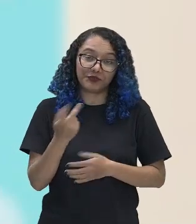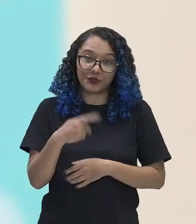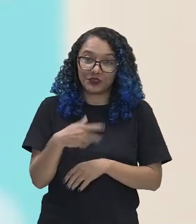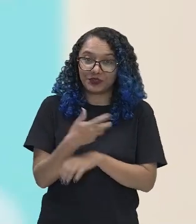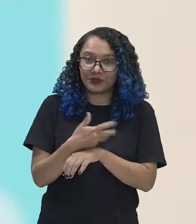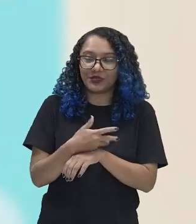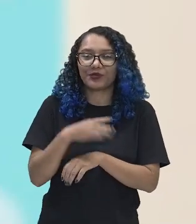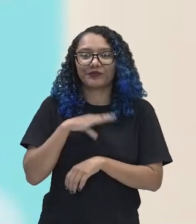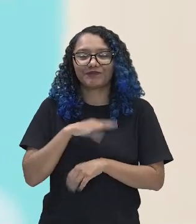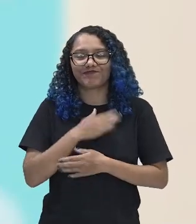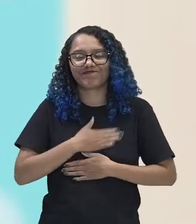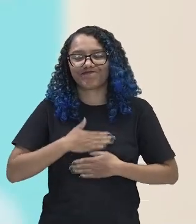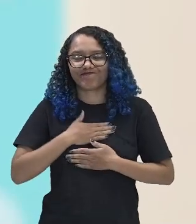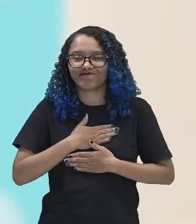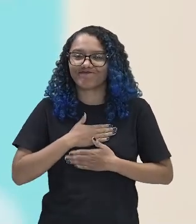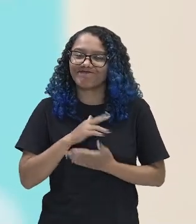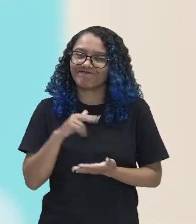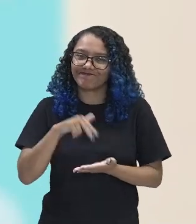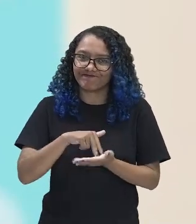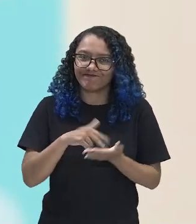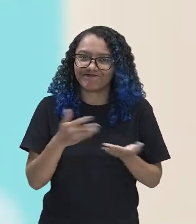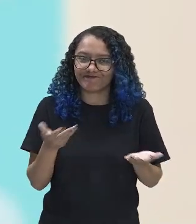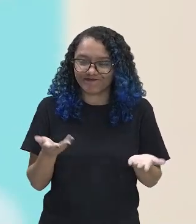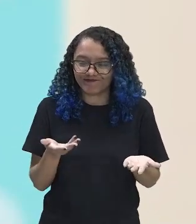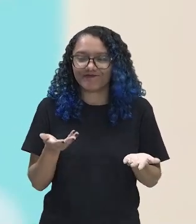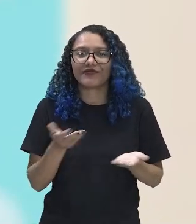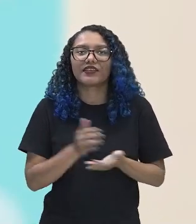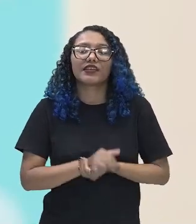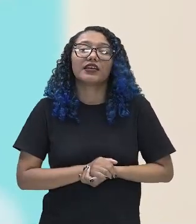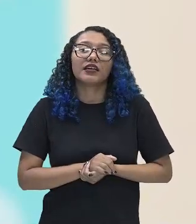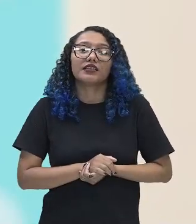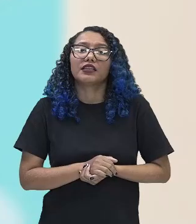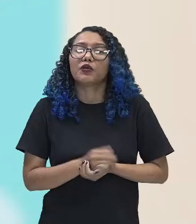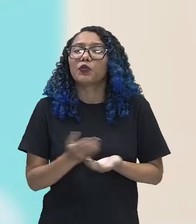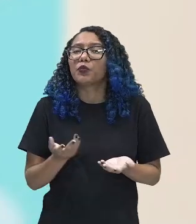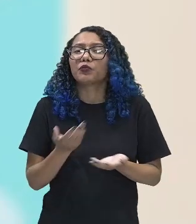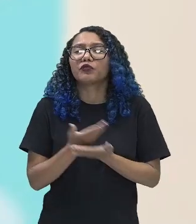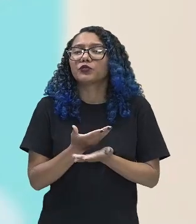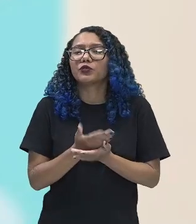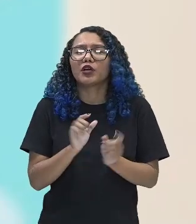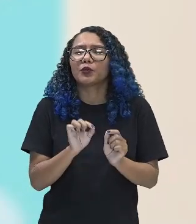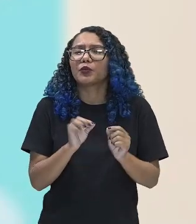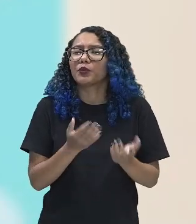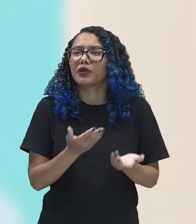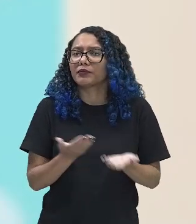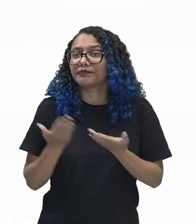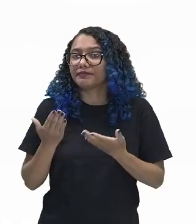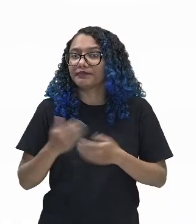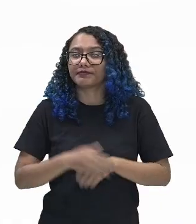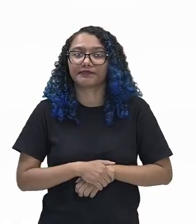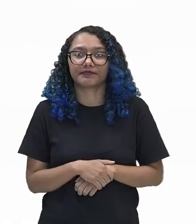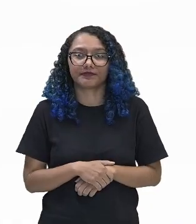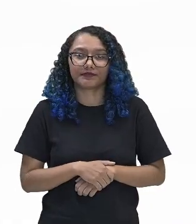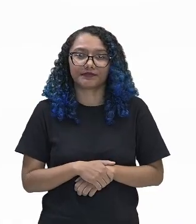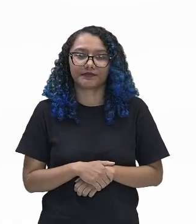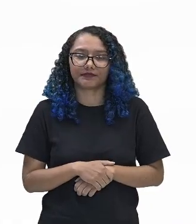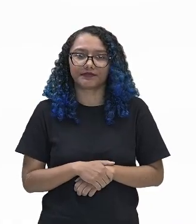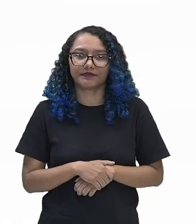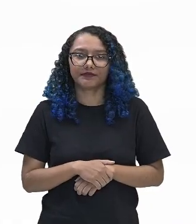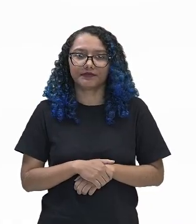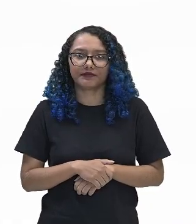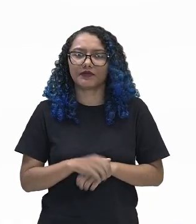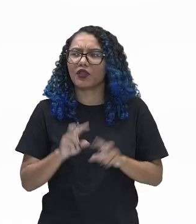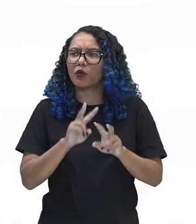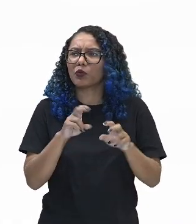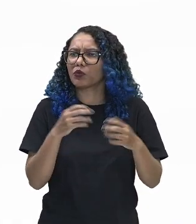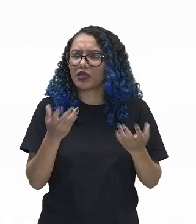um prazer tê-los aqui. Professora, afinal, o que nós vamos ver nesta aula? Acompanhe aí comigo o objeto de conhecimento. Conhecimento